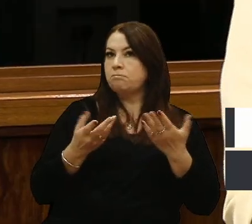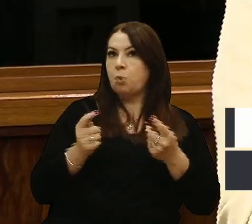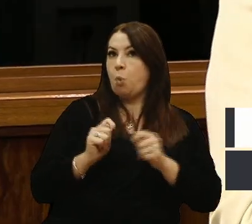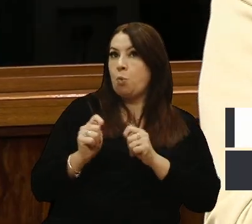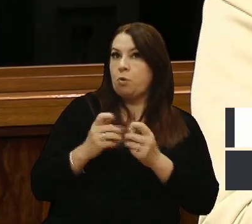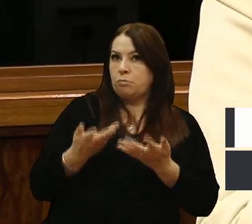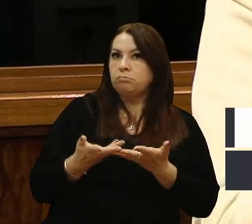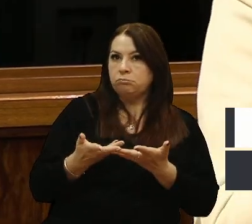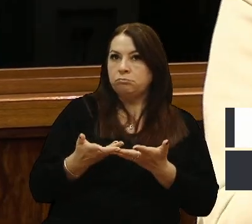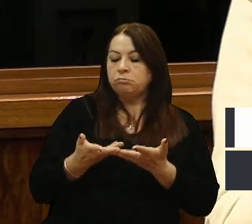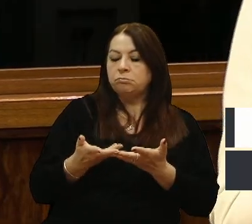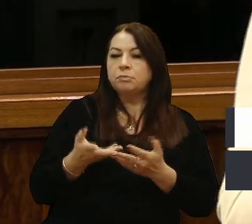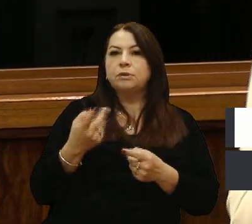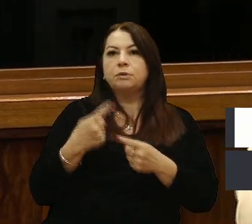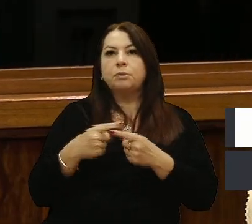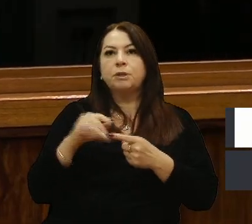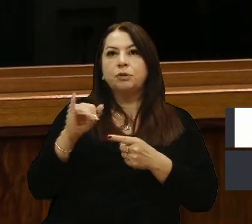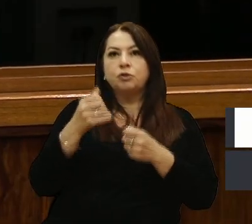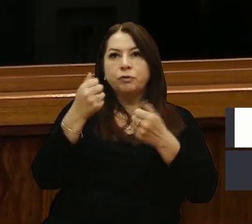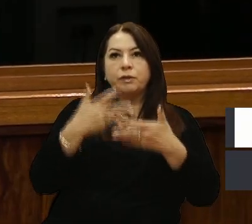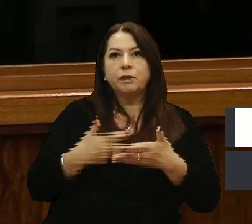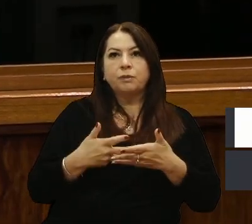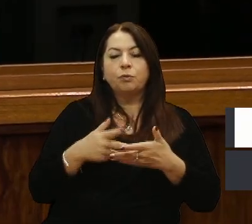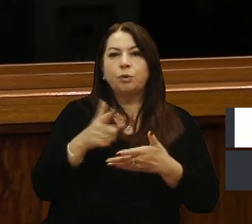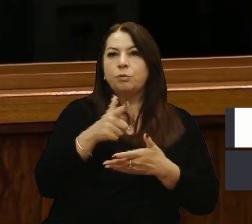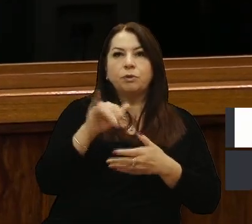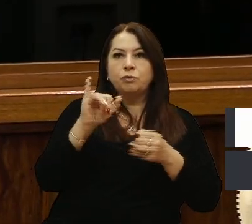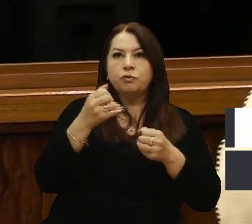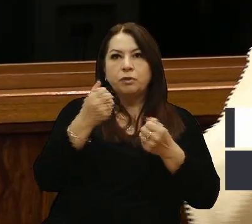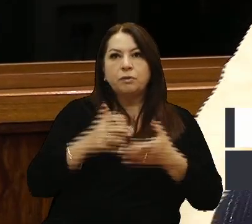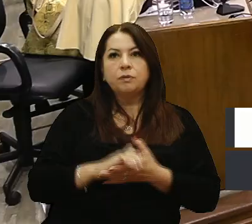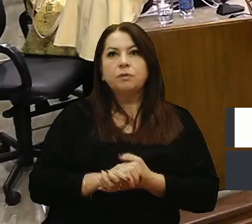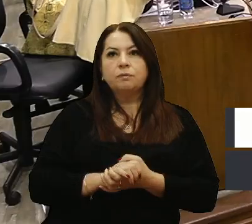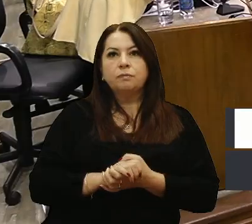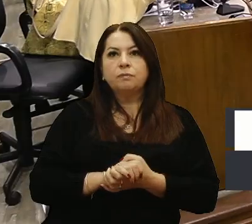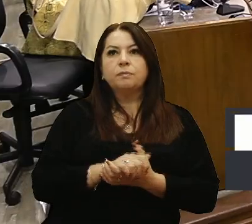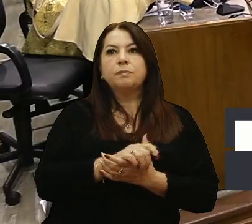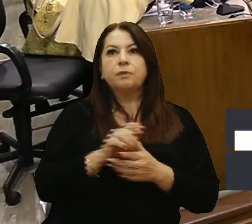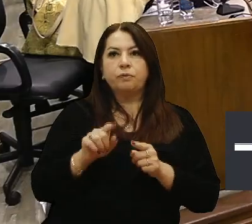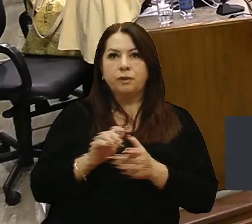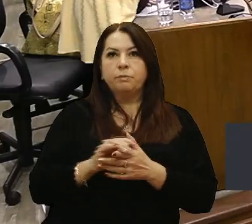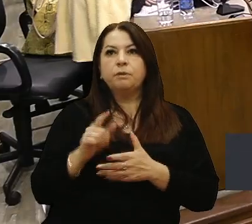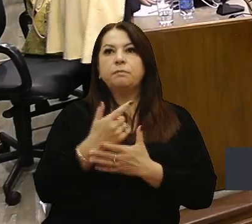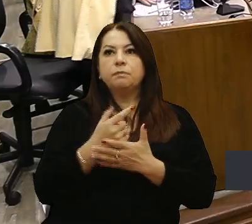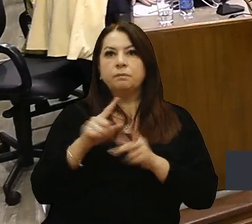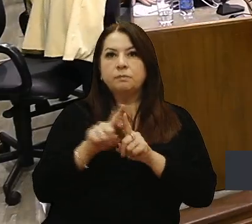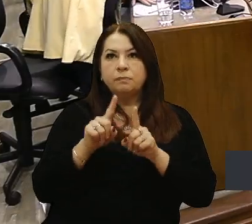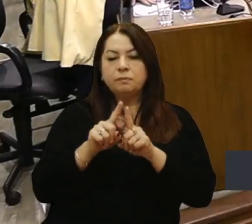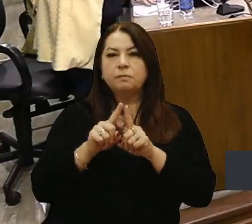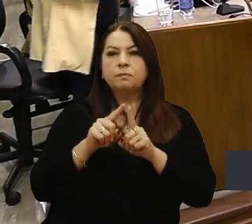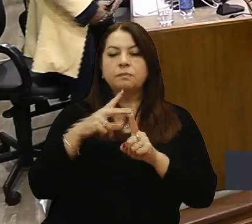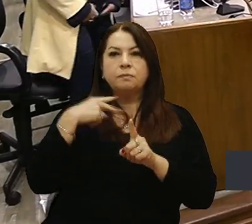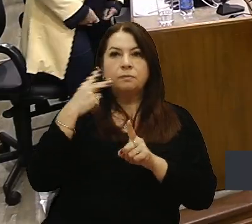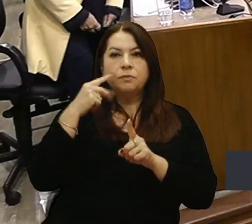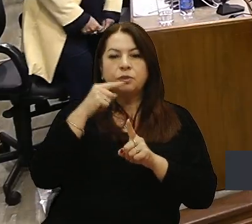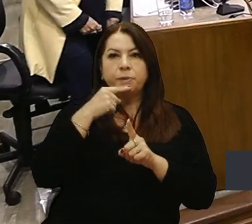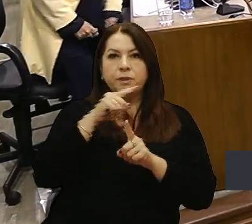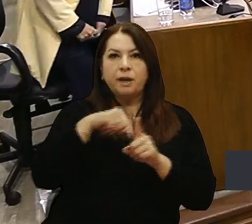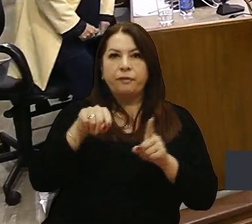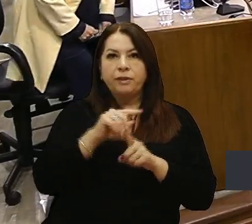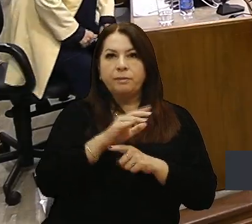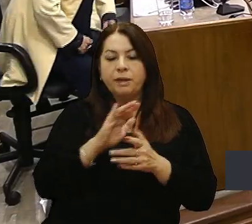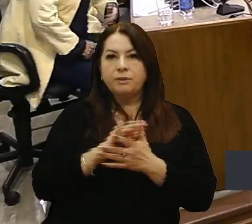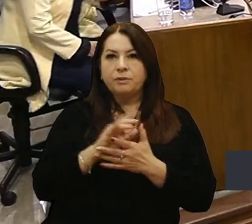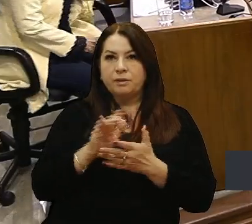né? Como se diz, para justificar o injustificável. Obrigado, vereadora Rose. Próximo vereador inscrito, vereador Caleb Garbim, com a